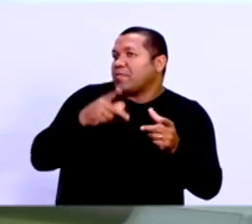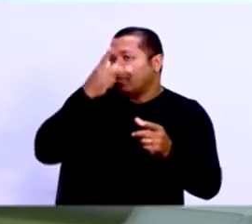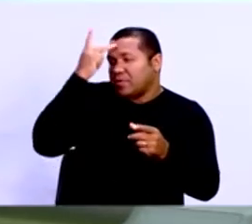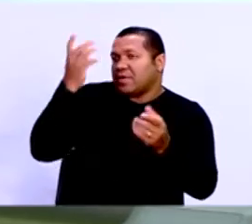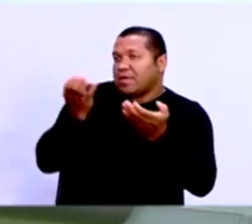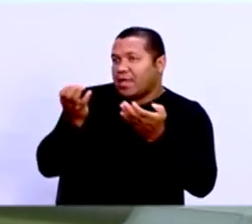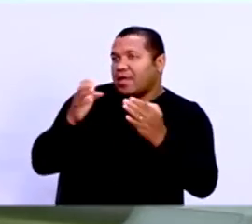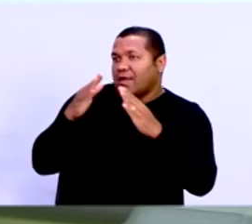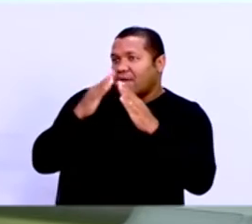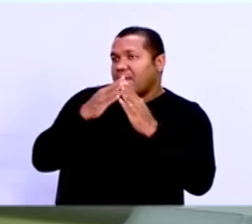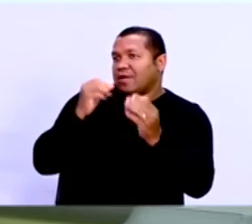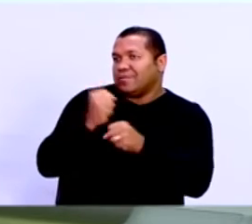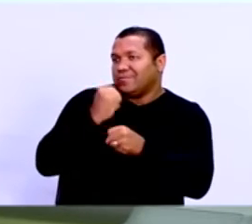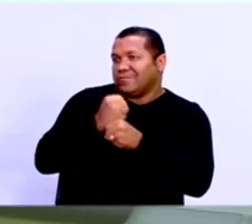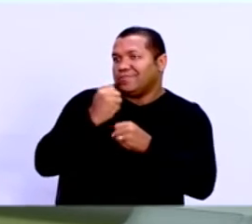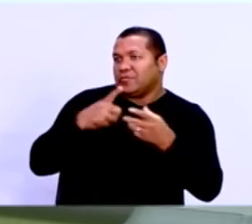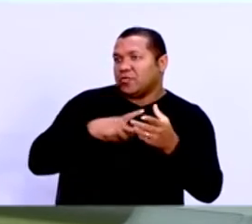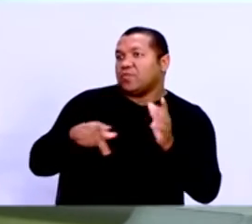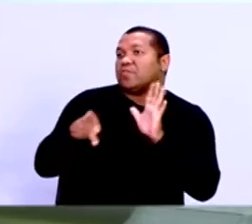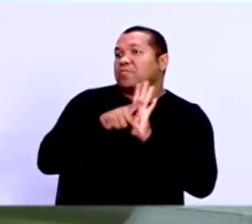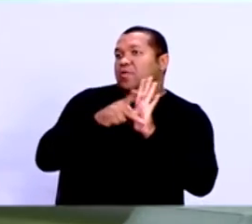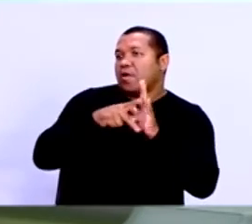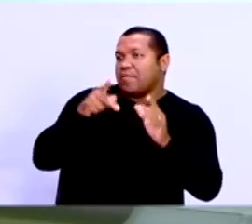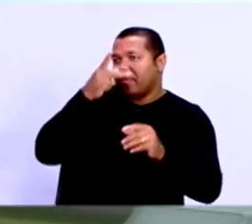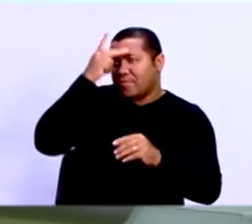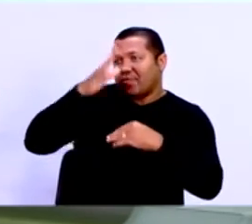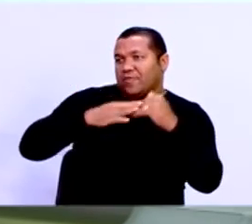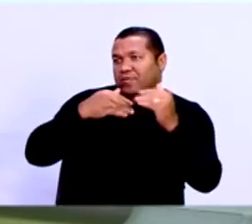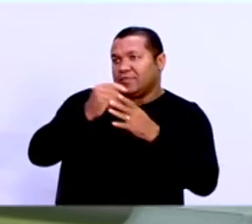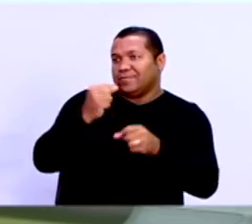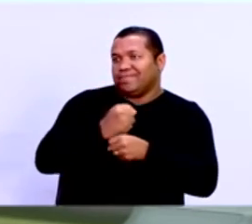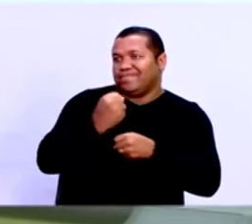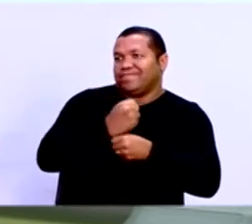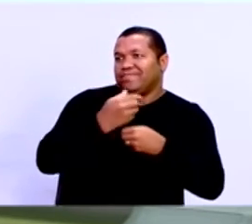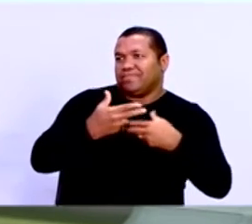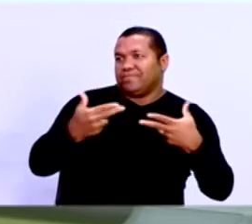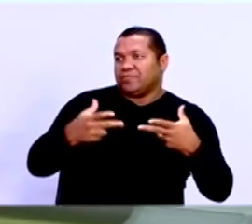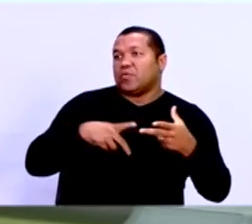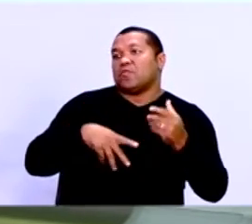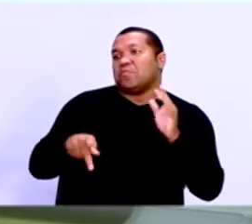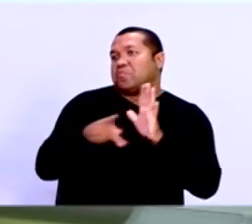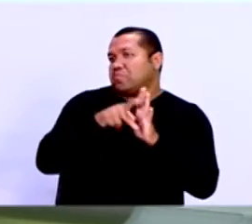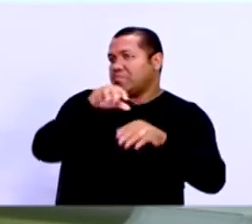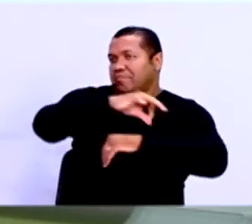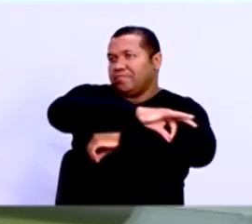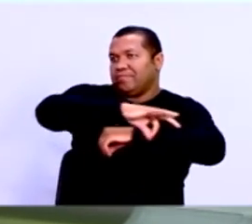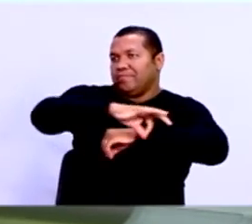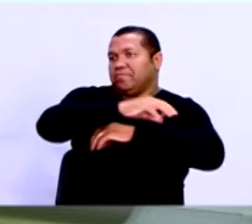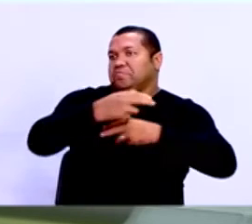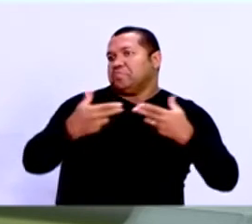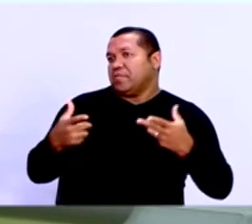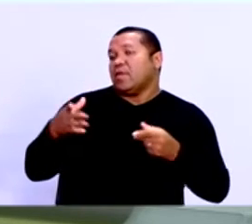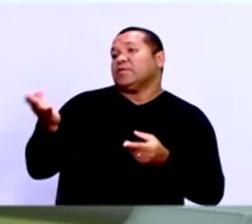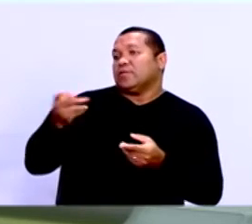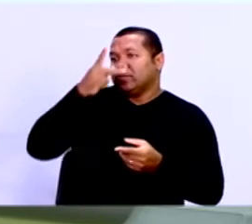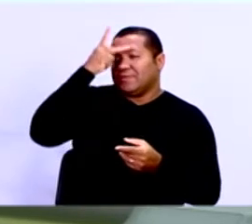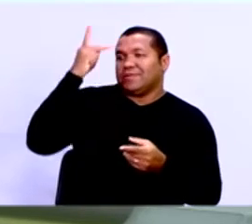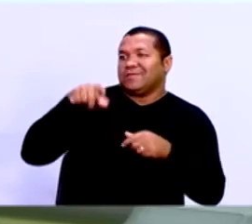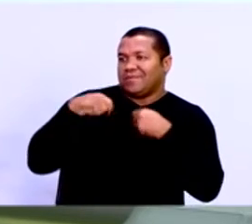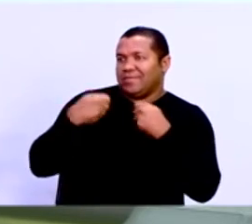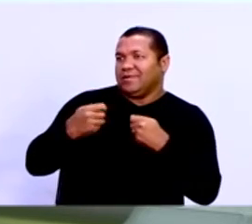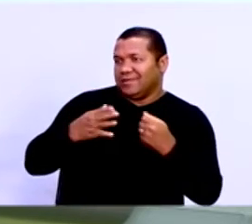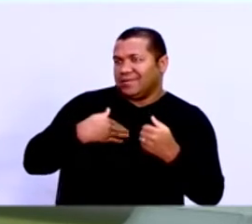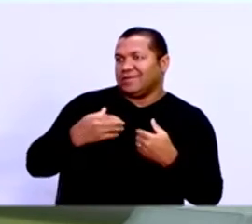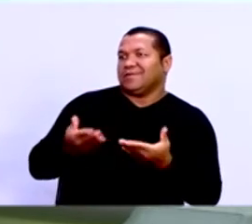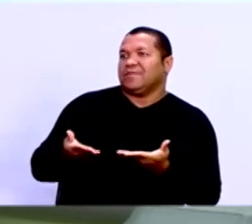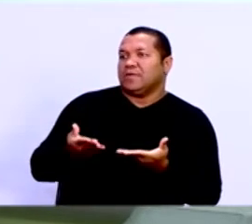quem tem casa o próprio pedreiro pop o próprio engenheiro então esse é o meu público alvo e